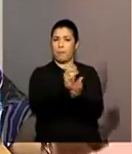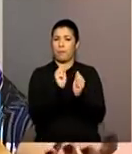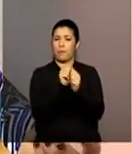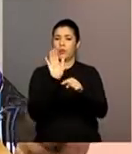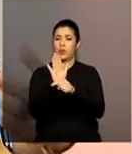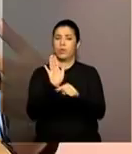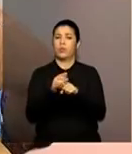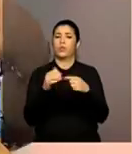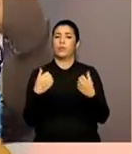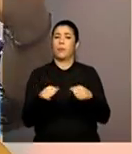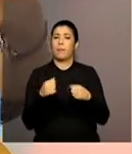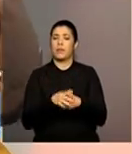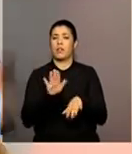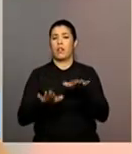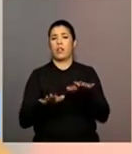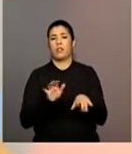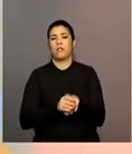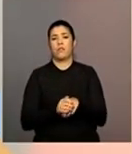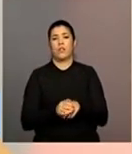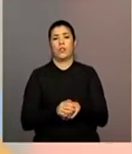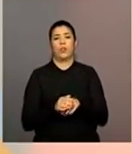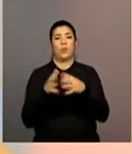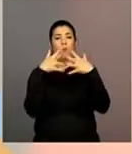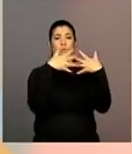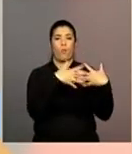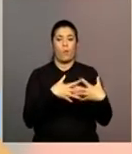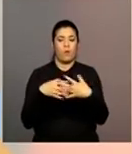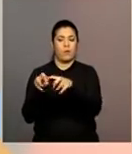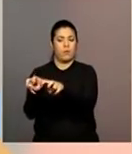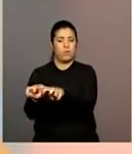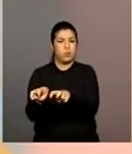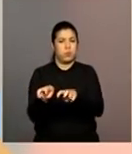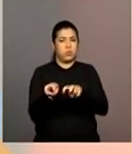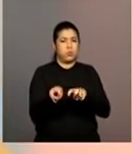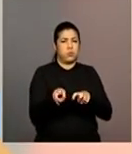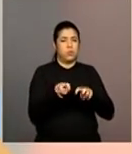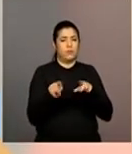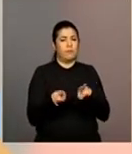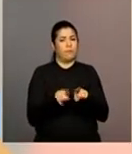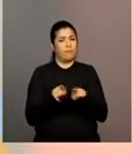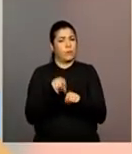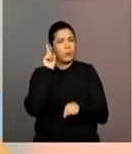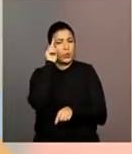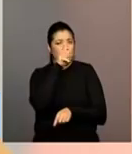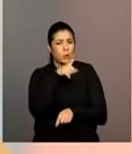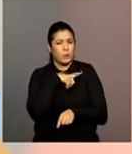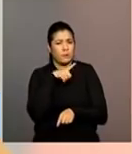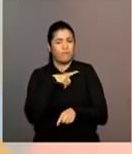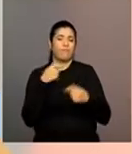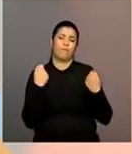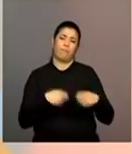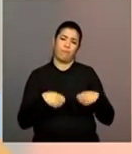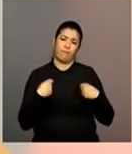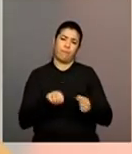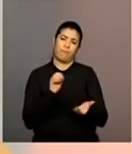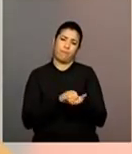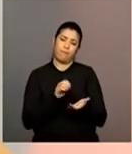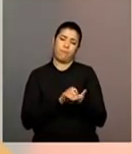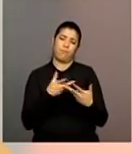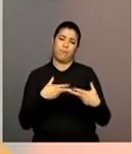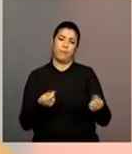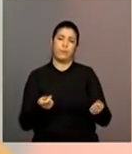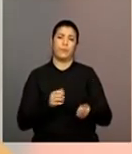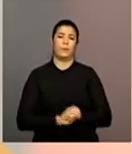carro de tração isso ainda não foi uma conquista Então existe muita muitas demandas ainda a serem respondida